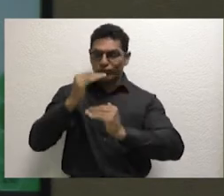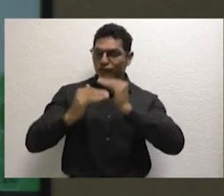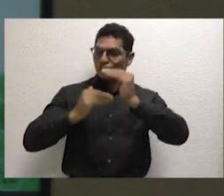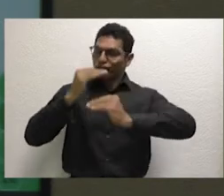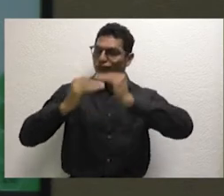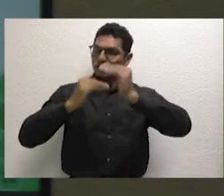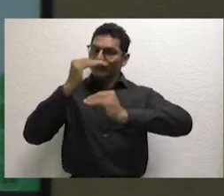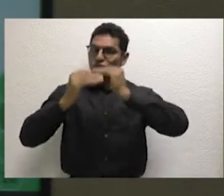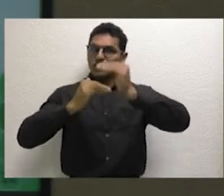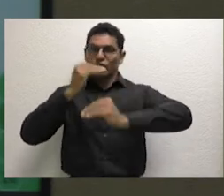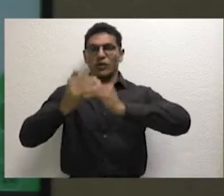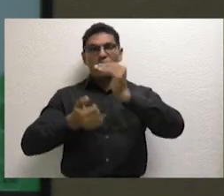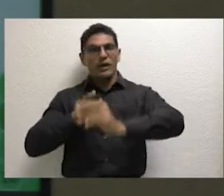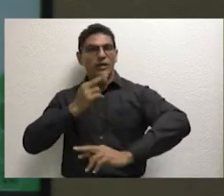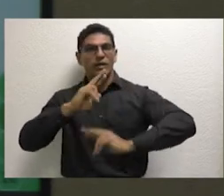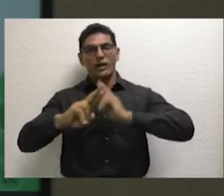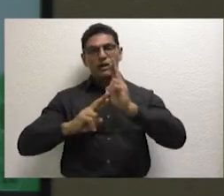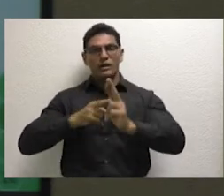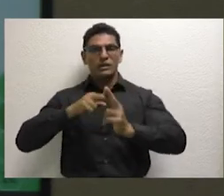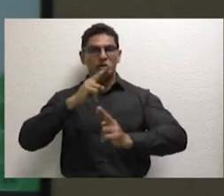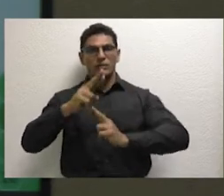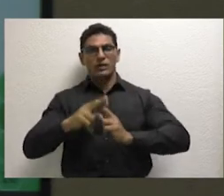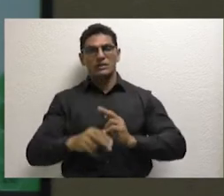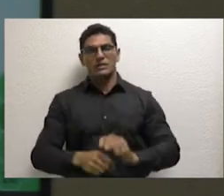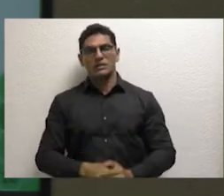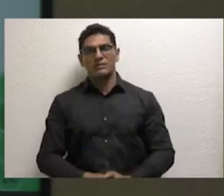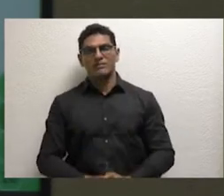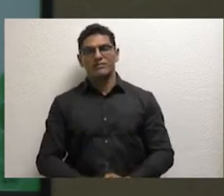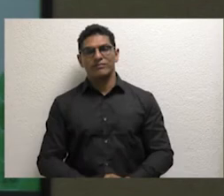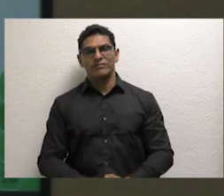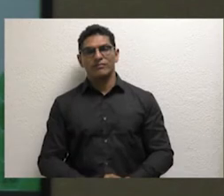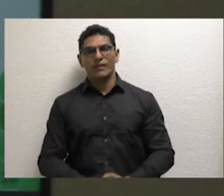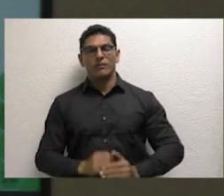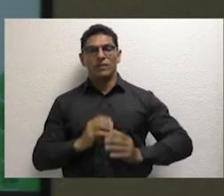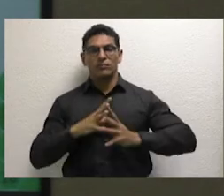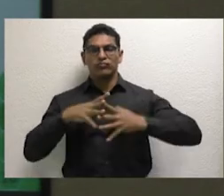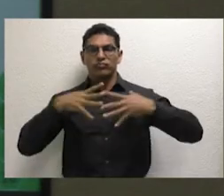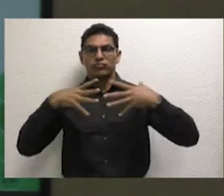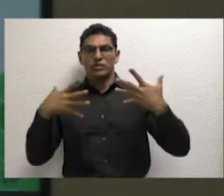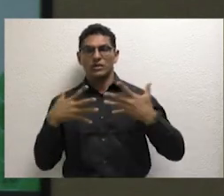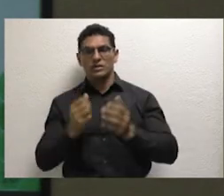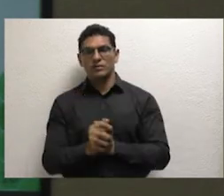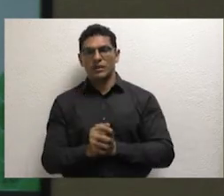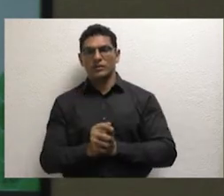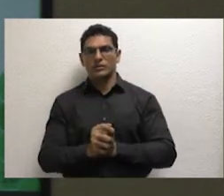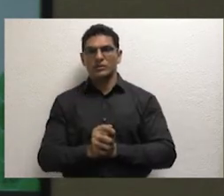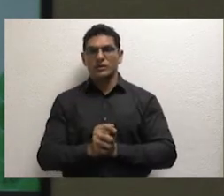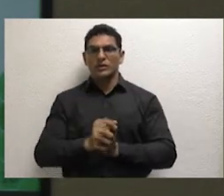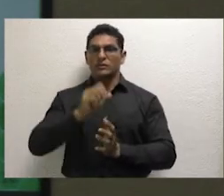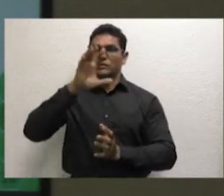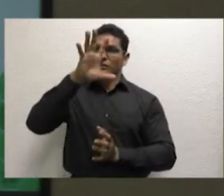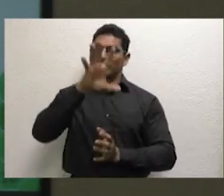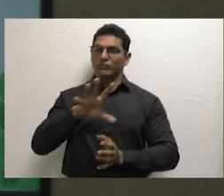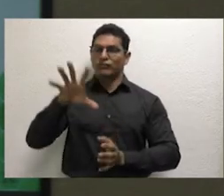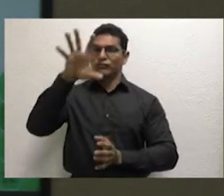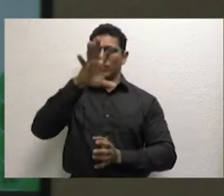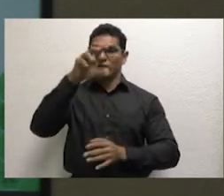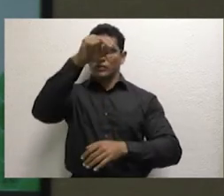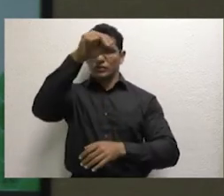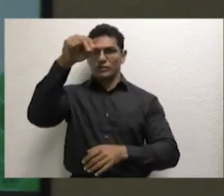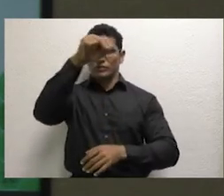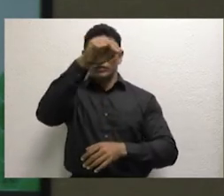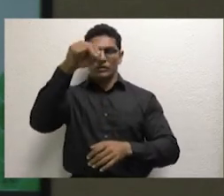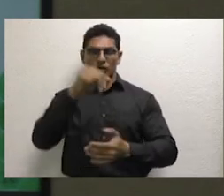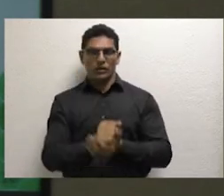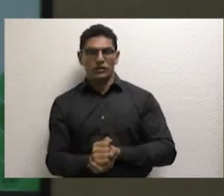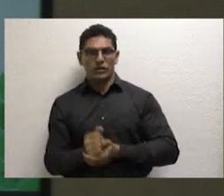as soluções para o crescimento na nossa região e a maior contribuição que nosso estado tem para